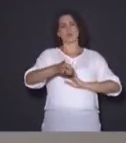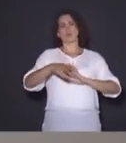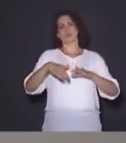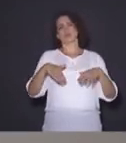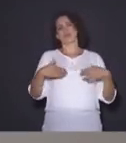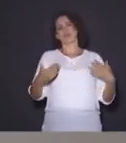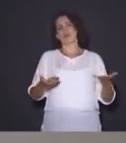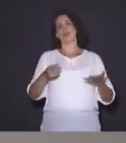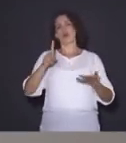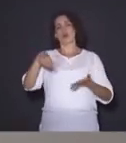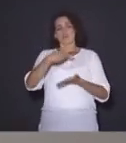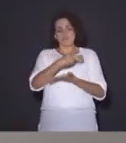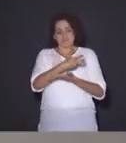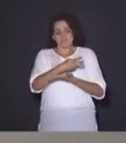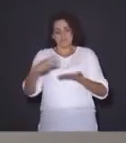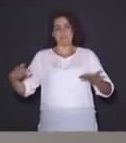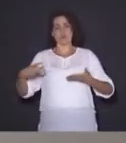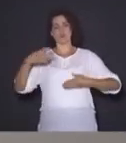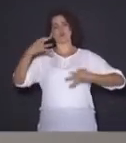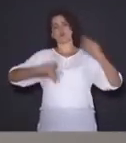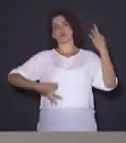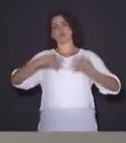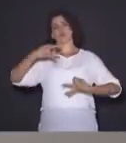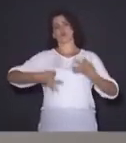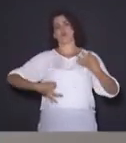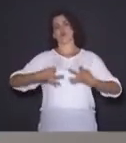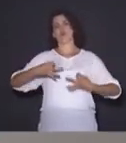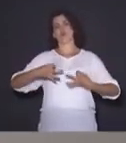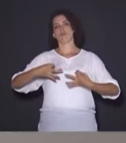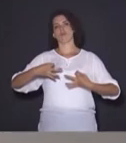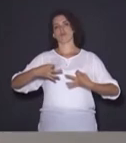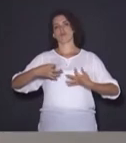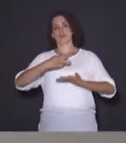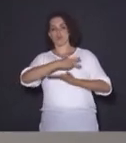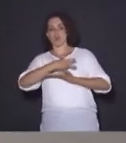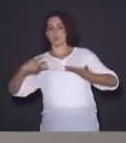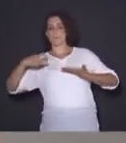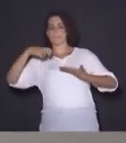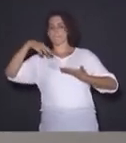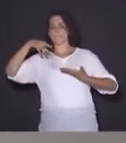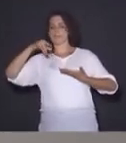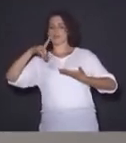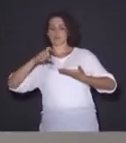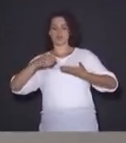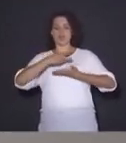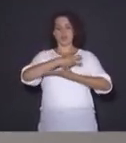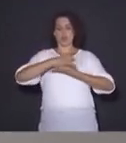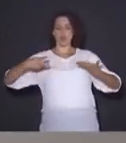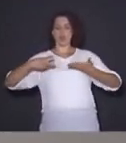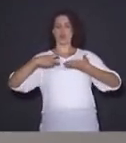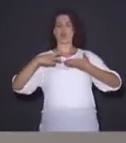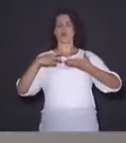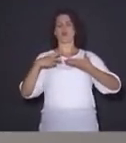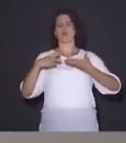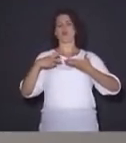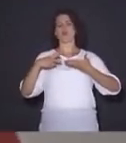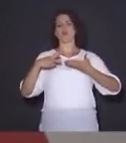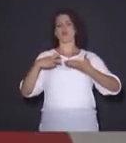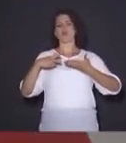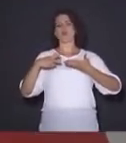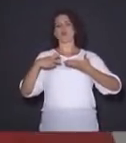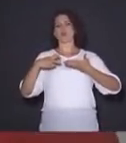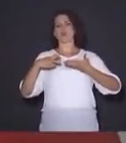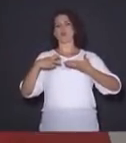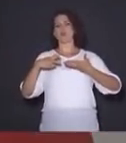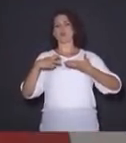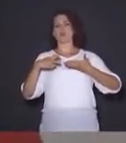um golpe judicial midiático empresarial e parlamentar para implementar o